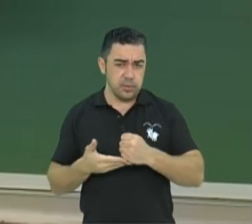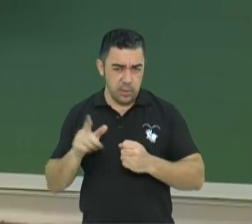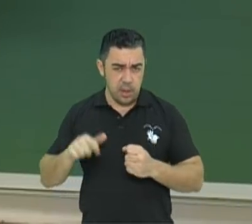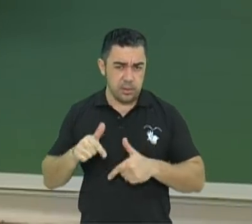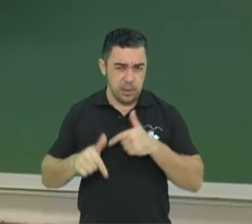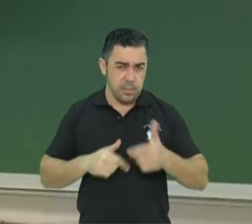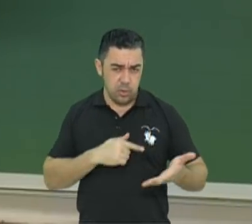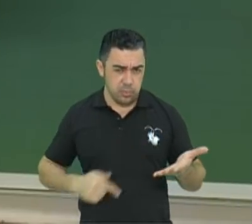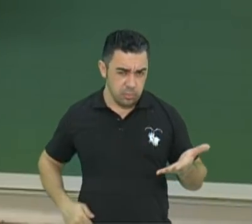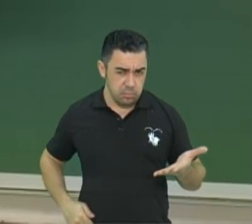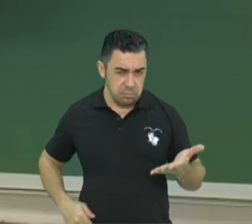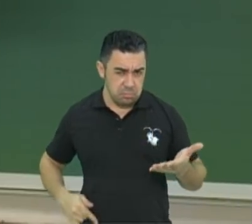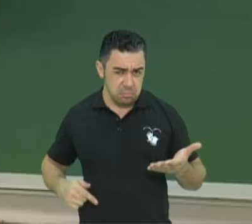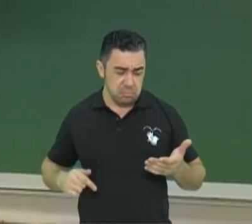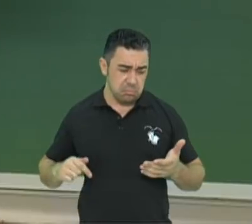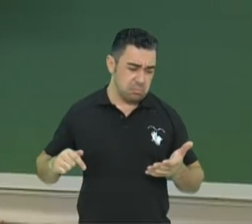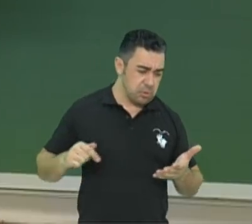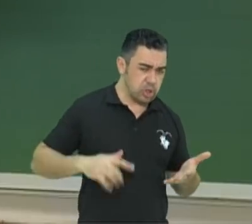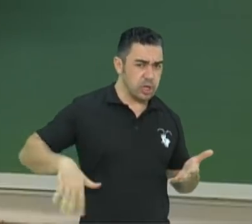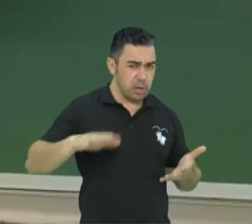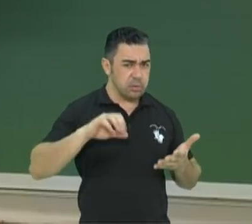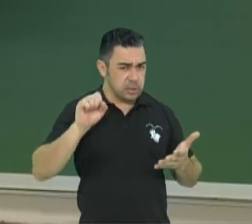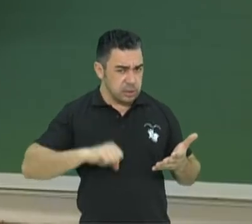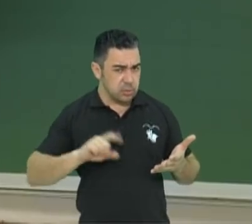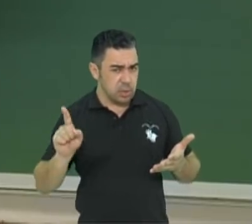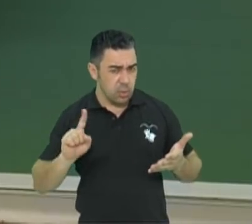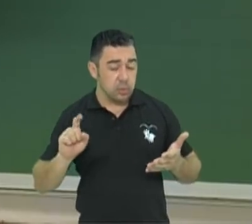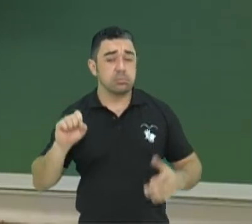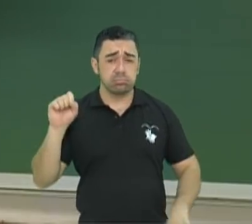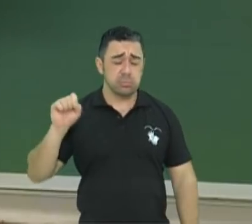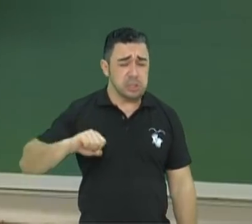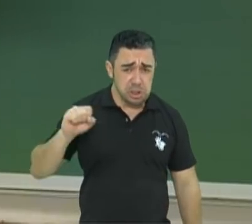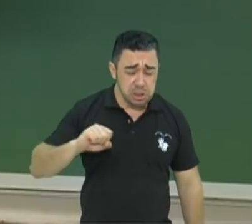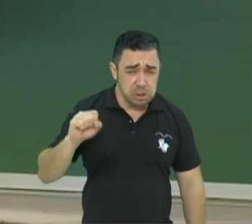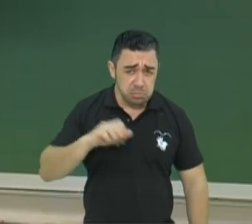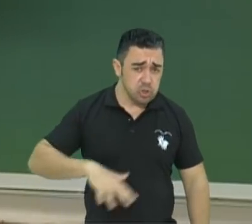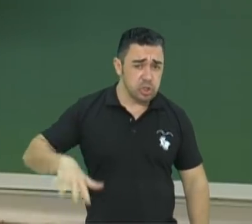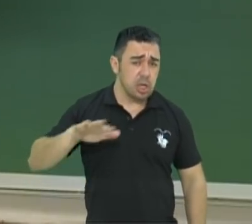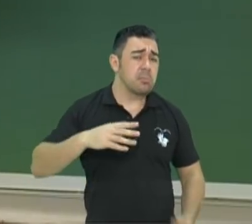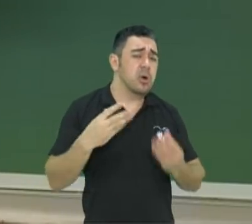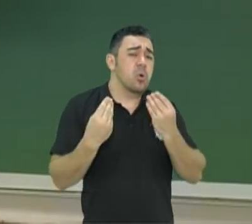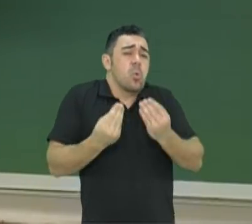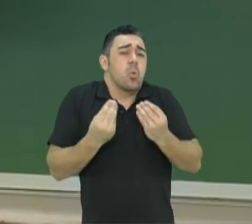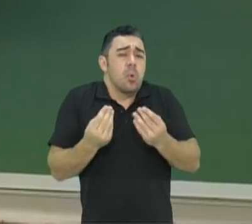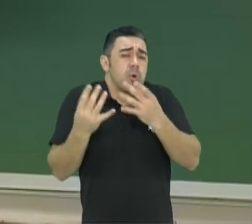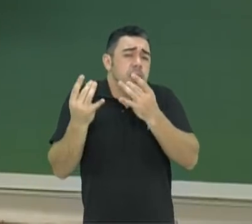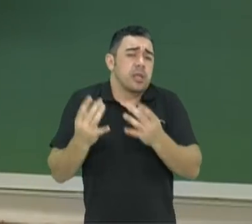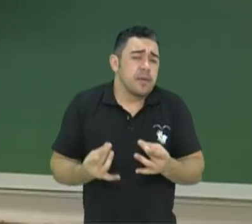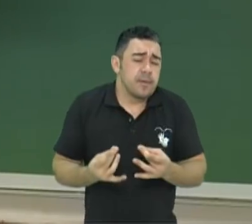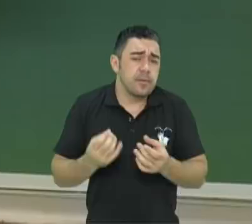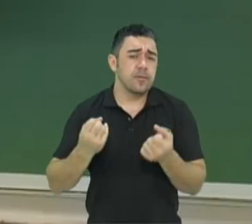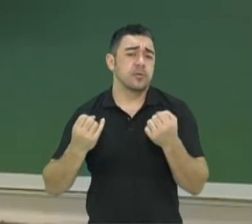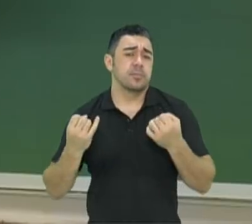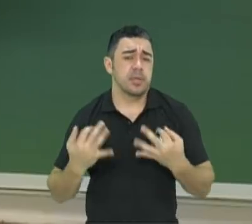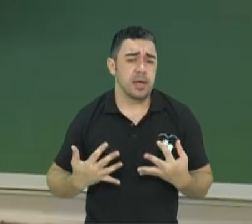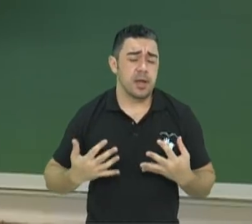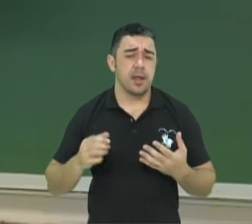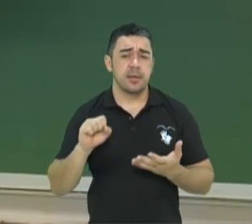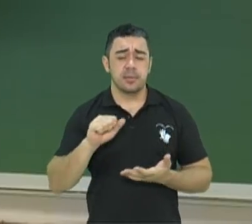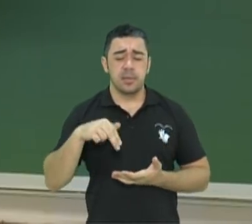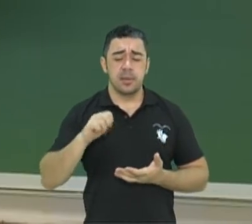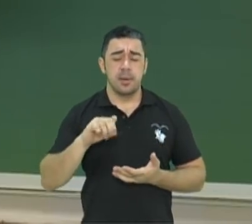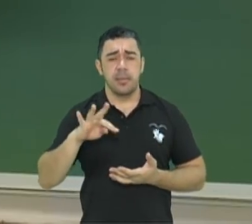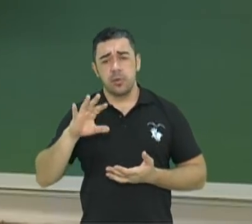não? Sim. Mas como que eu definiria isso, né? Se eu tivesse que escrever ali,